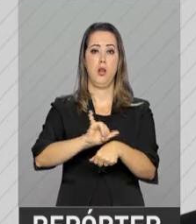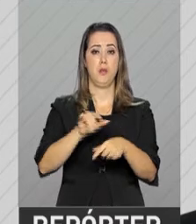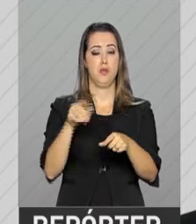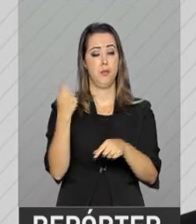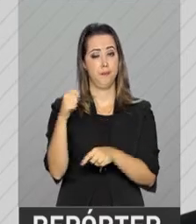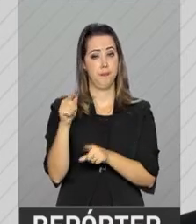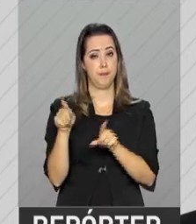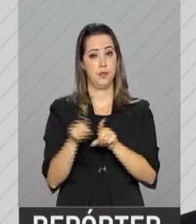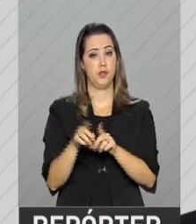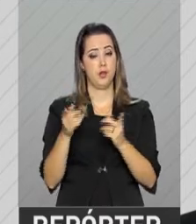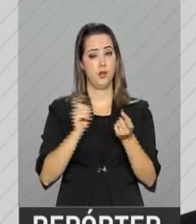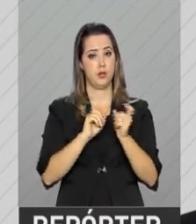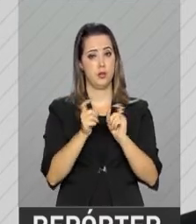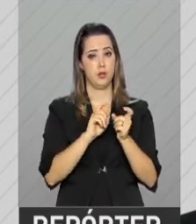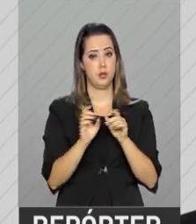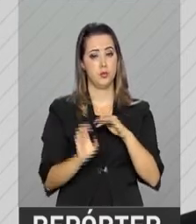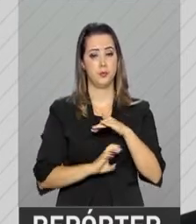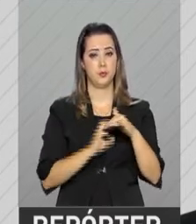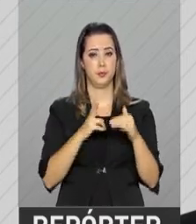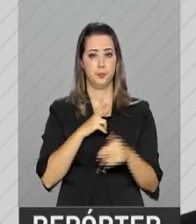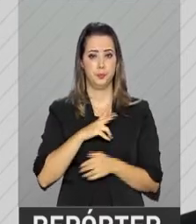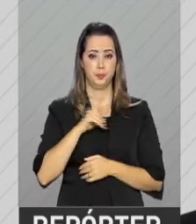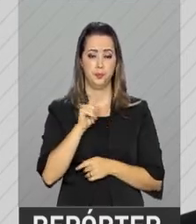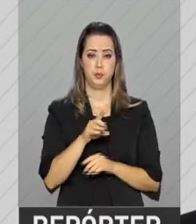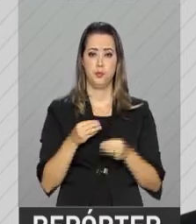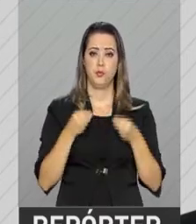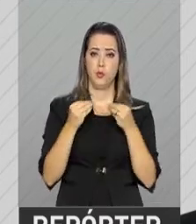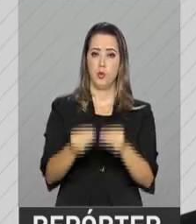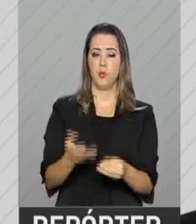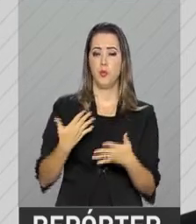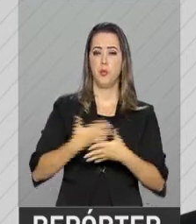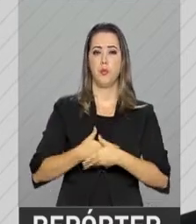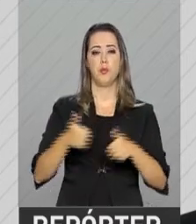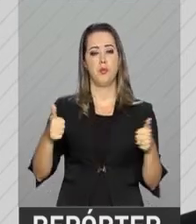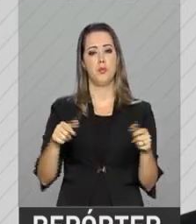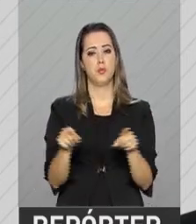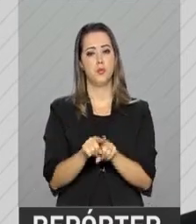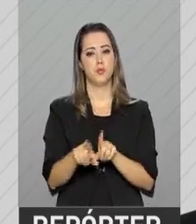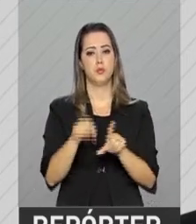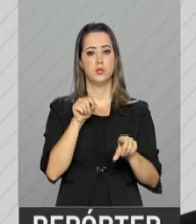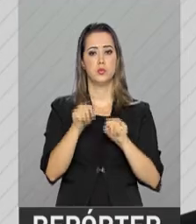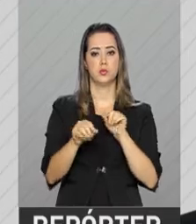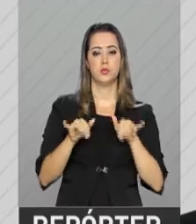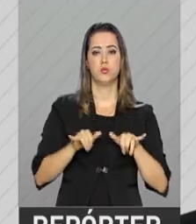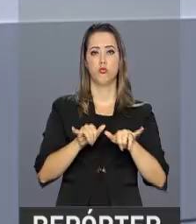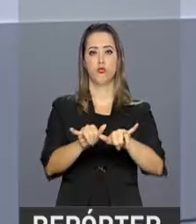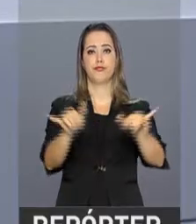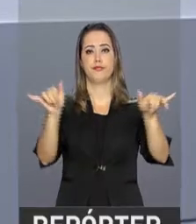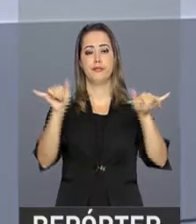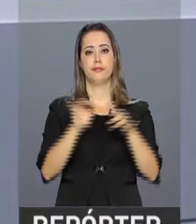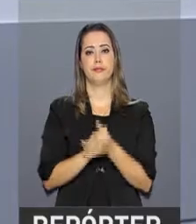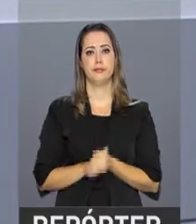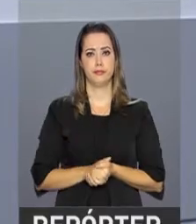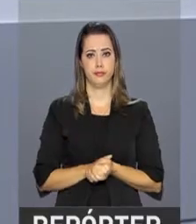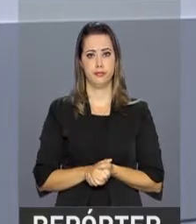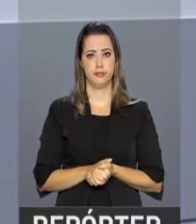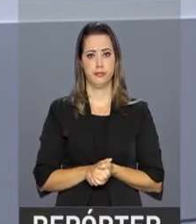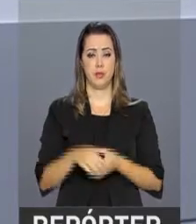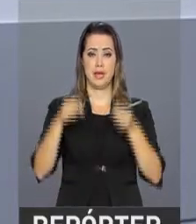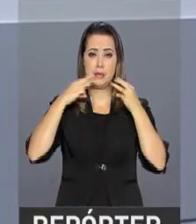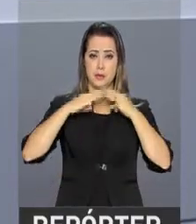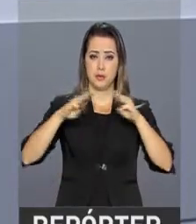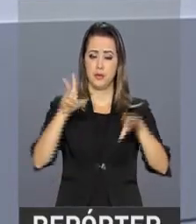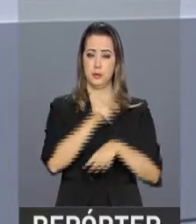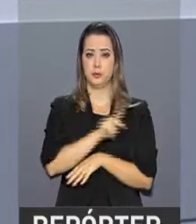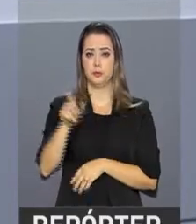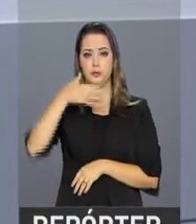administrado agora pela iniciativa privada trazendo mais conforto e opções de vôos as mensagens